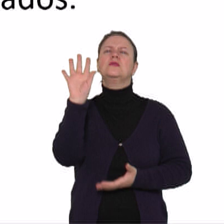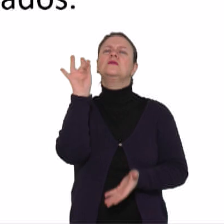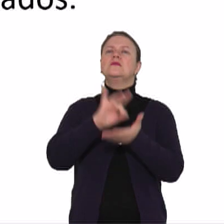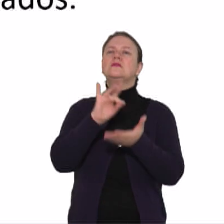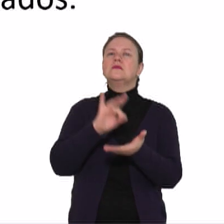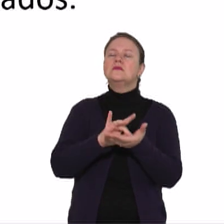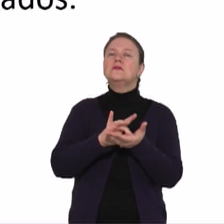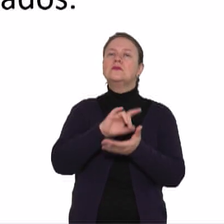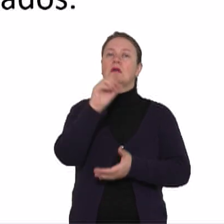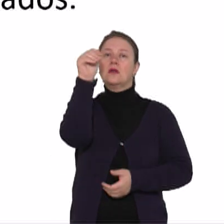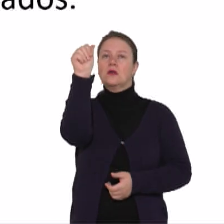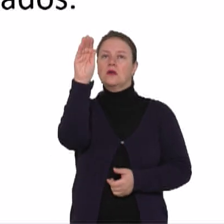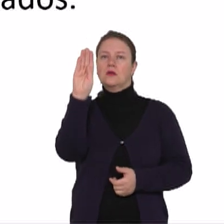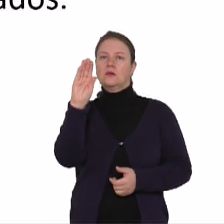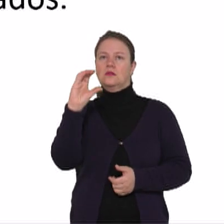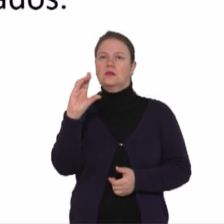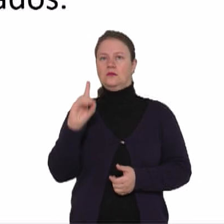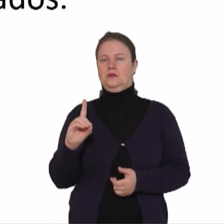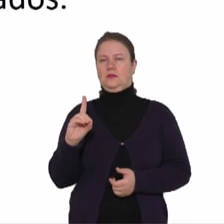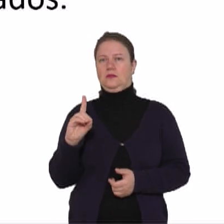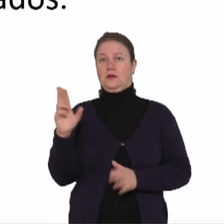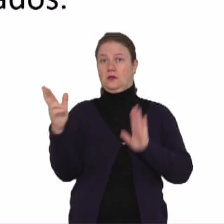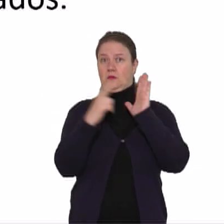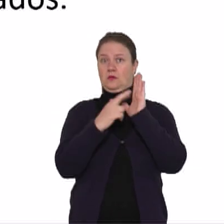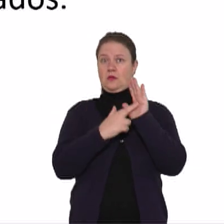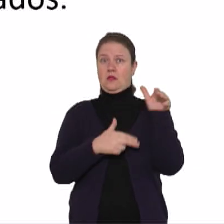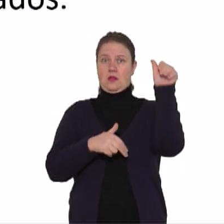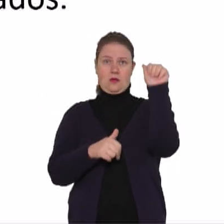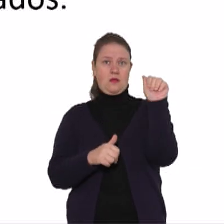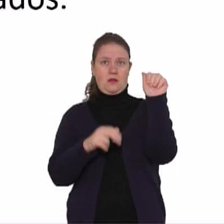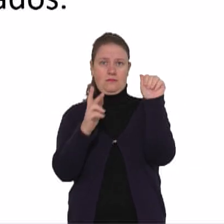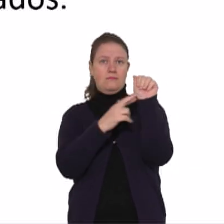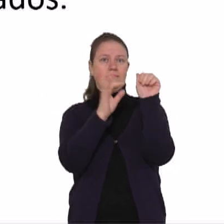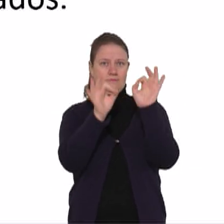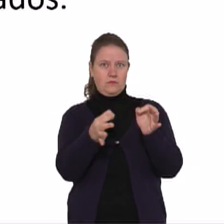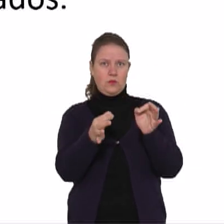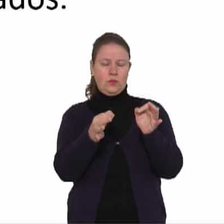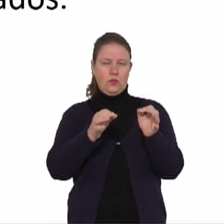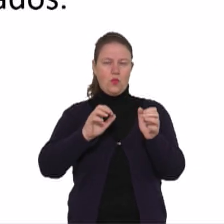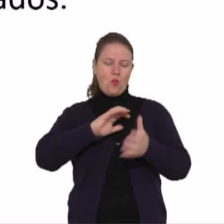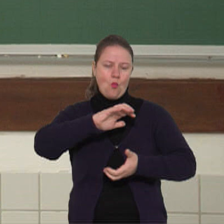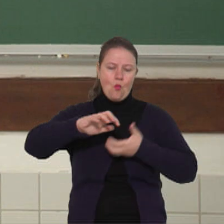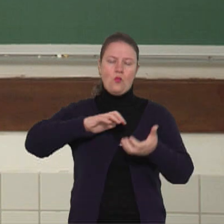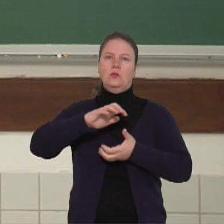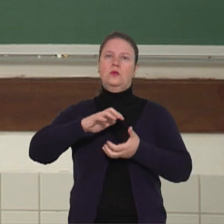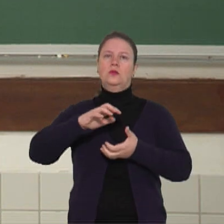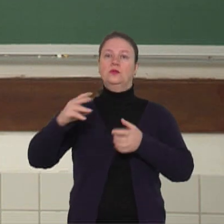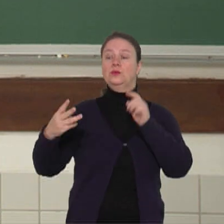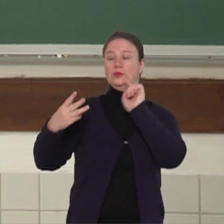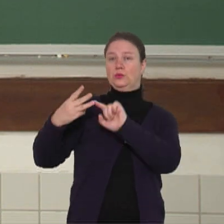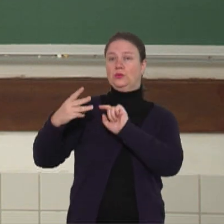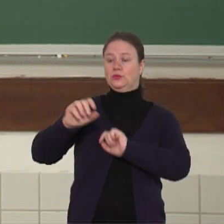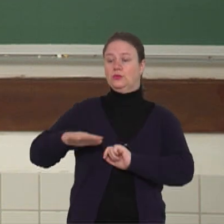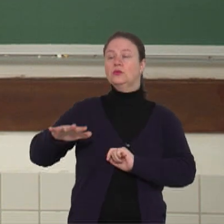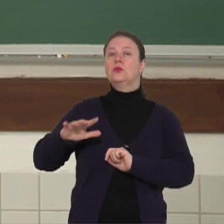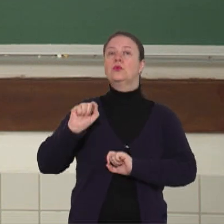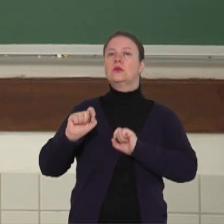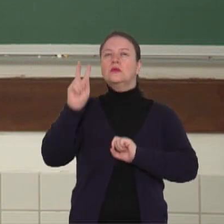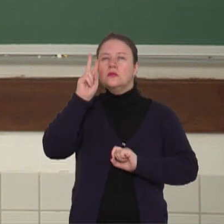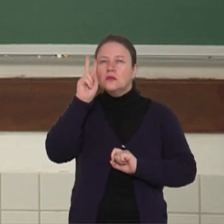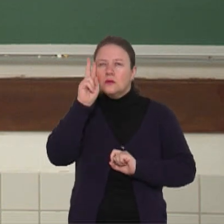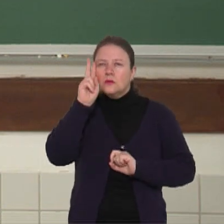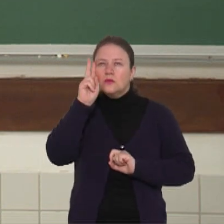letra A, B, C ou D? A resposta correta é a letra A. Foi o movimento do terceiro estado, como eu falei anteriormente para vocês,